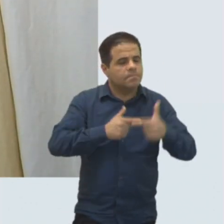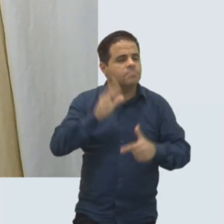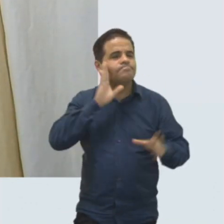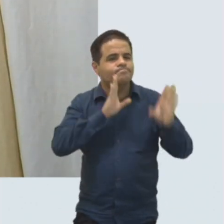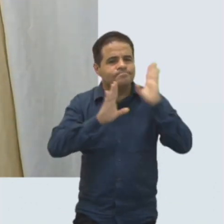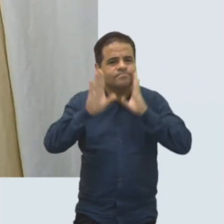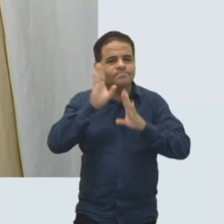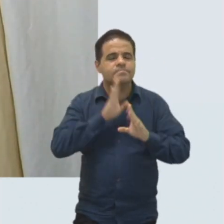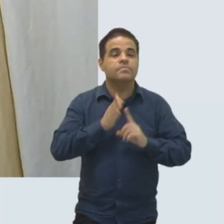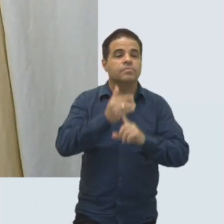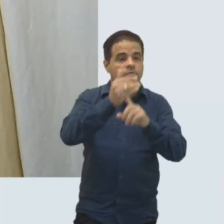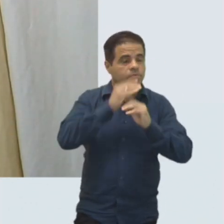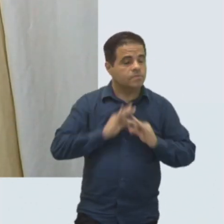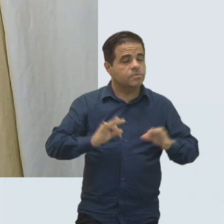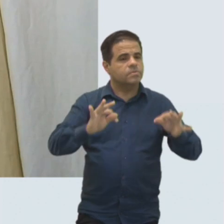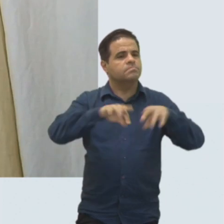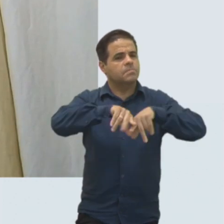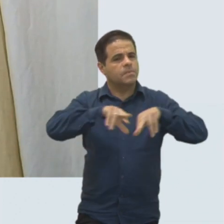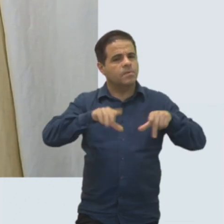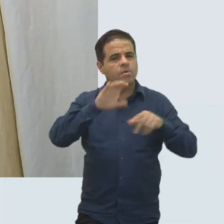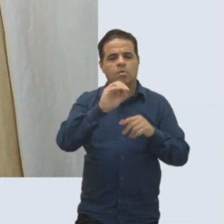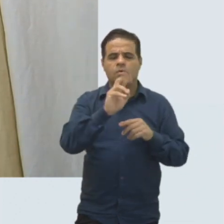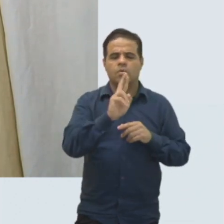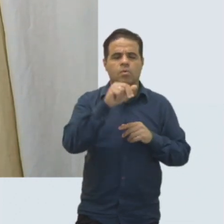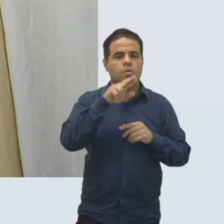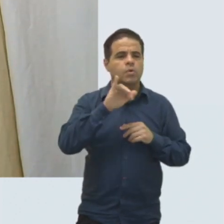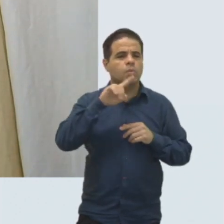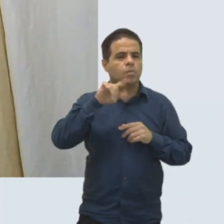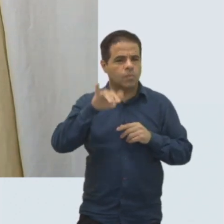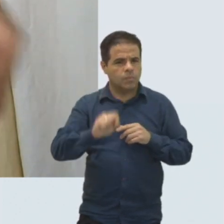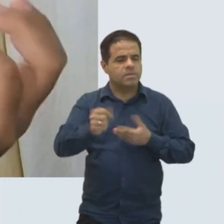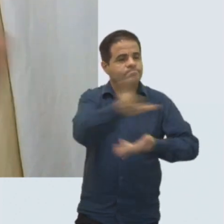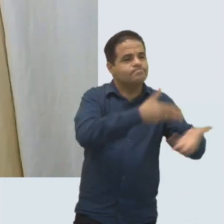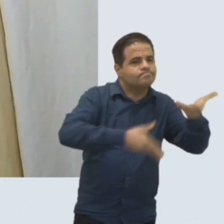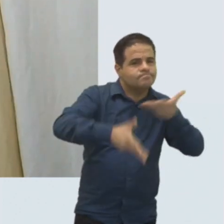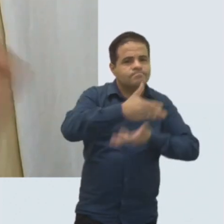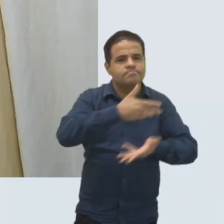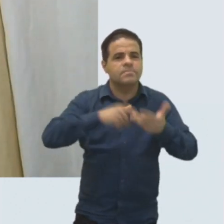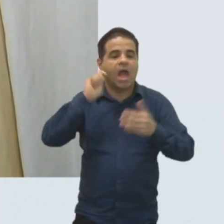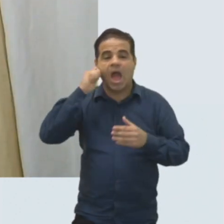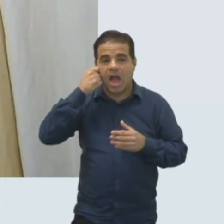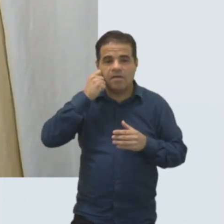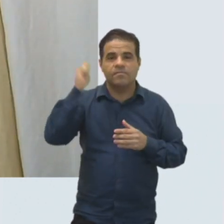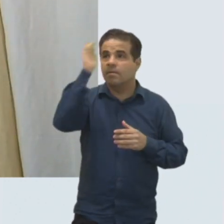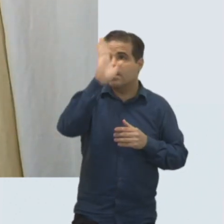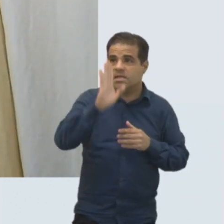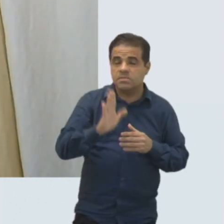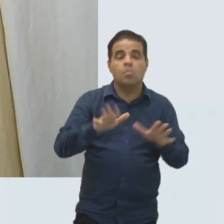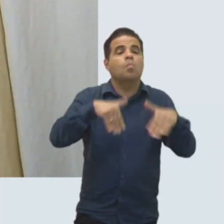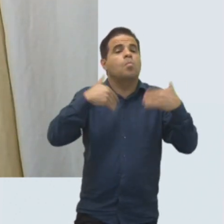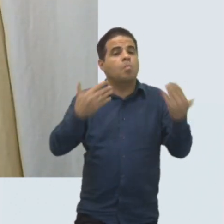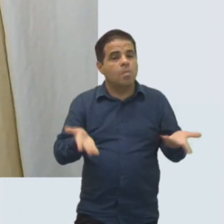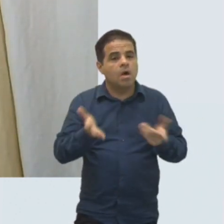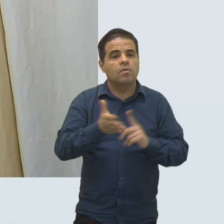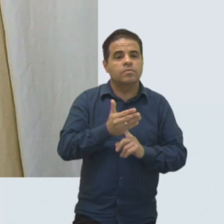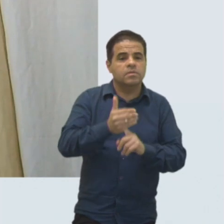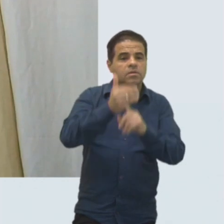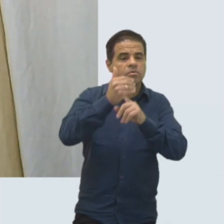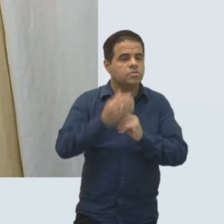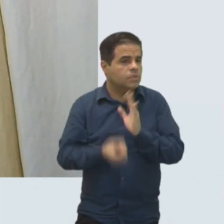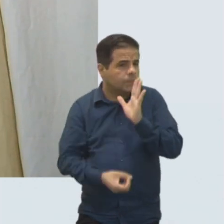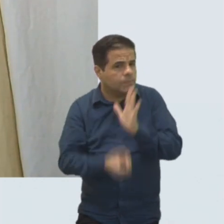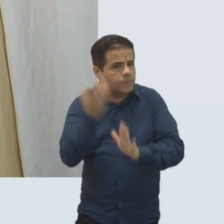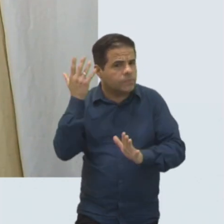foi tecnologias oriundas da África, né, ou seja, essa relação África-Brasil, quais tecnologias, né, haviam surgido daí, o que é